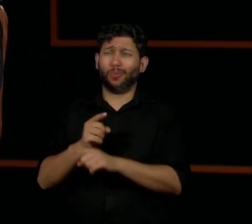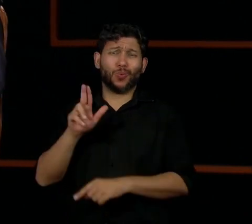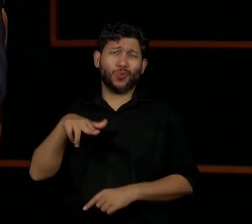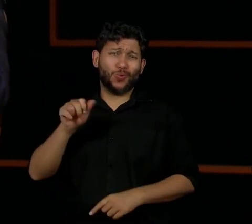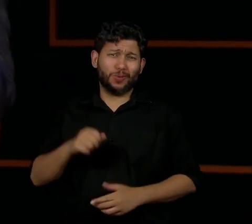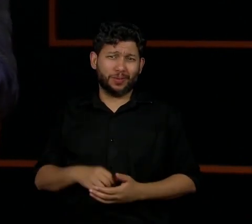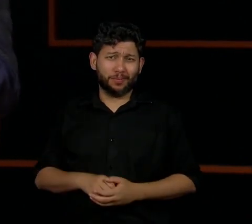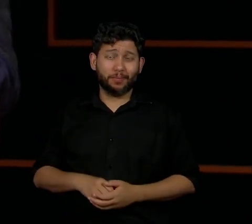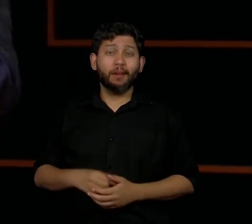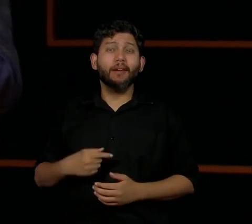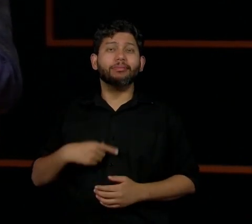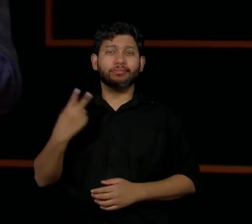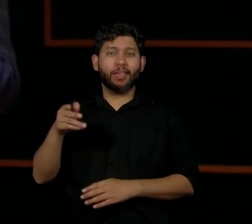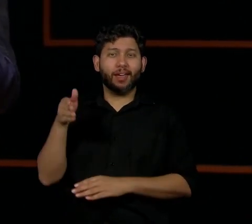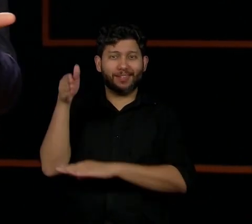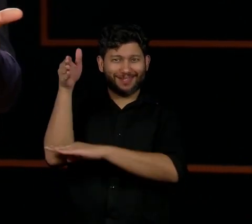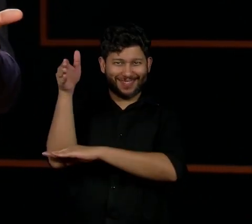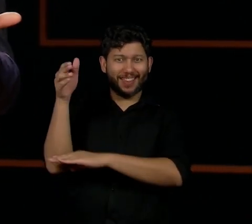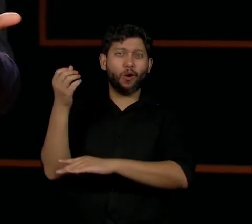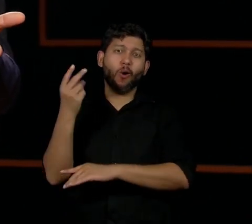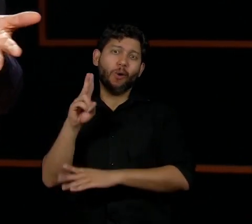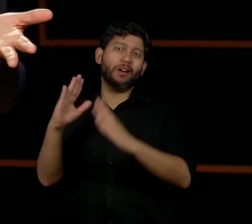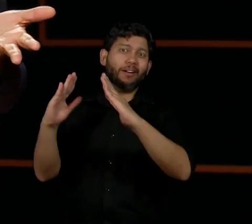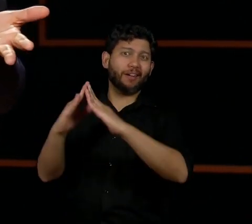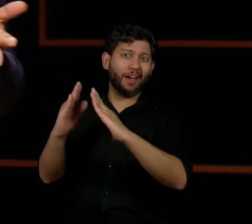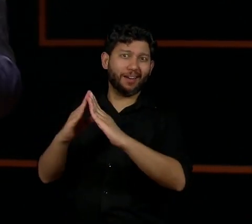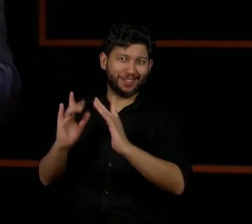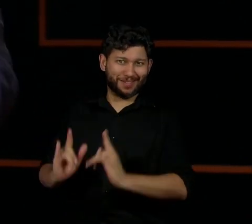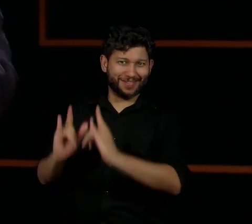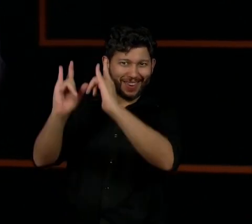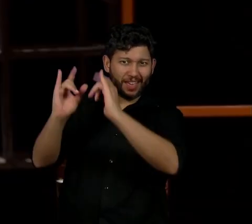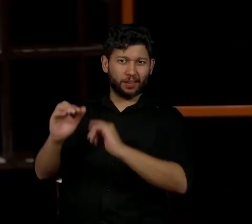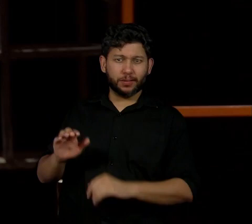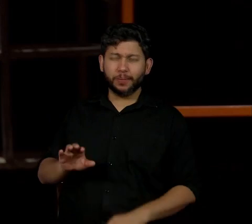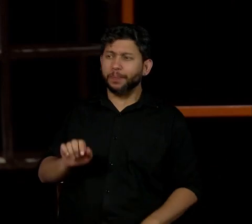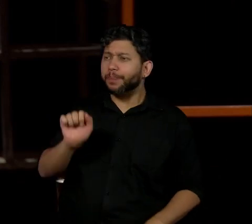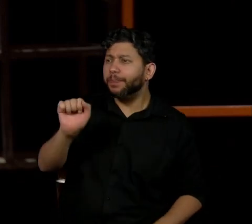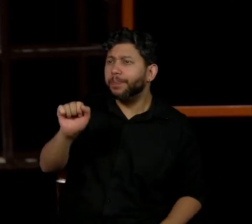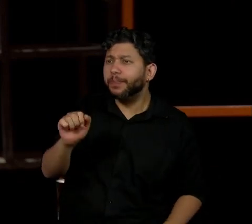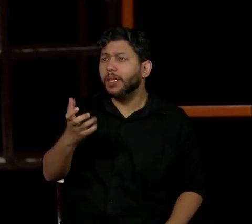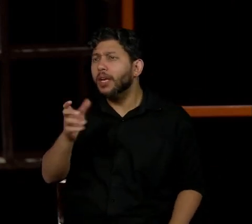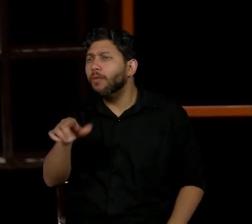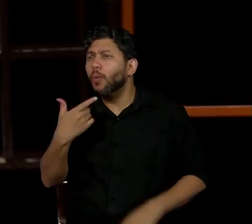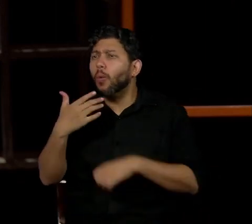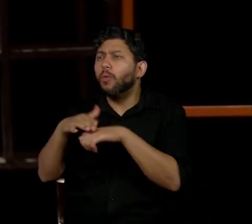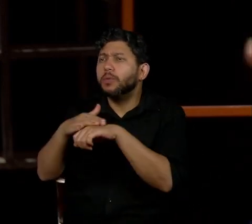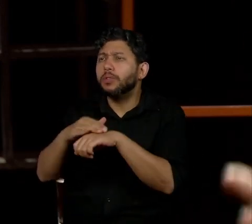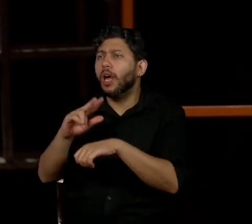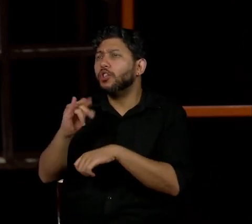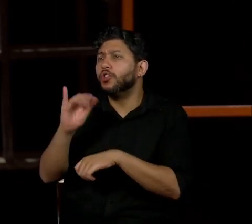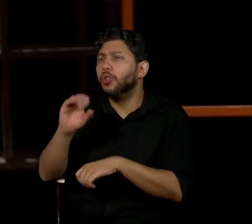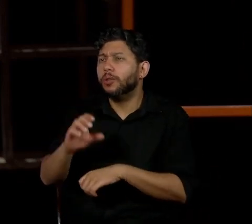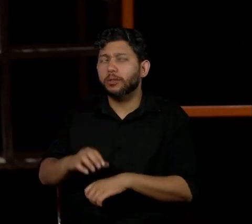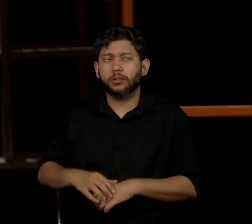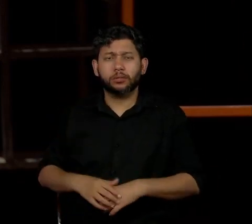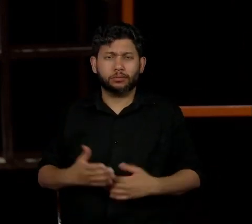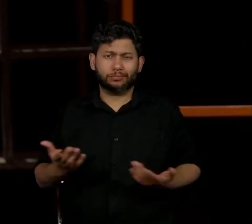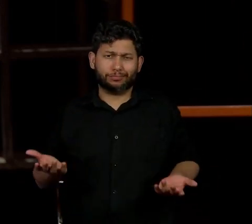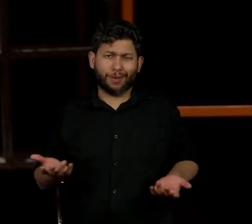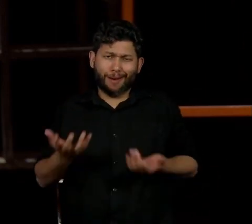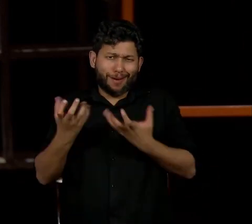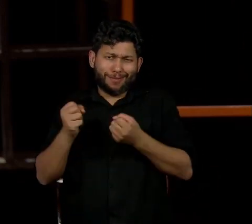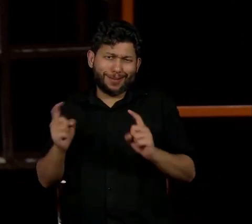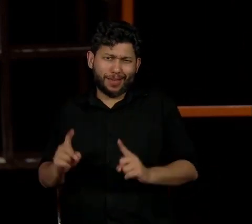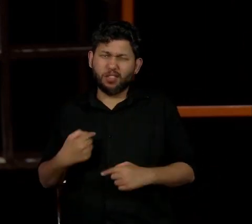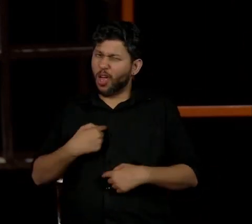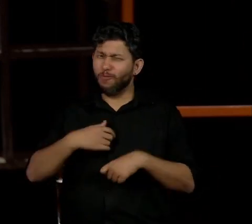portaria, desconhecido, e dizer assim, o que é? Eu digo, eu vim falar com o Chico Anísio. Usei de todas as artimanhas